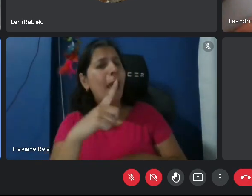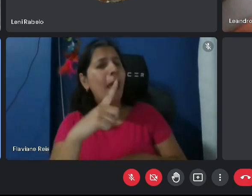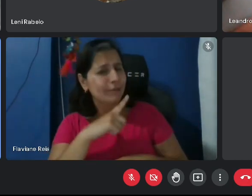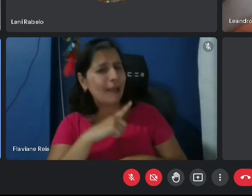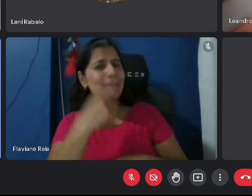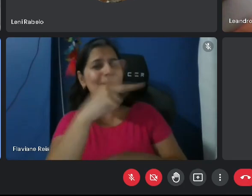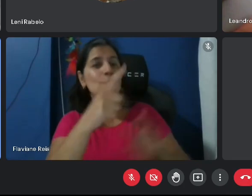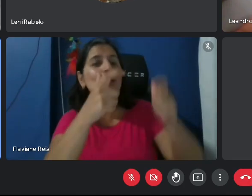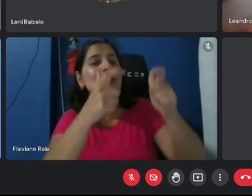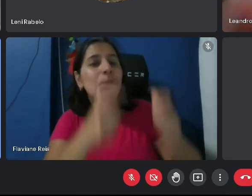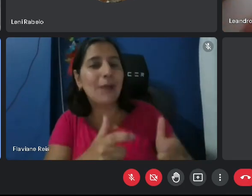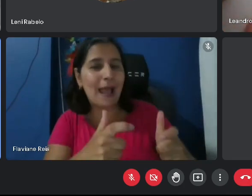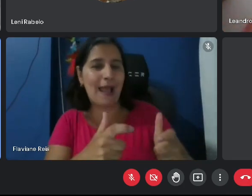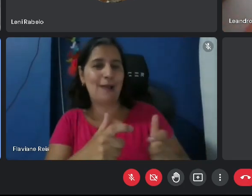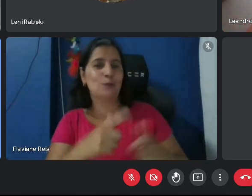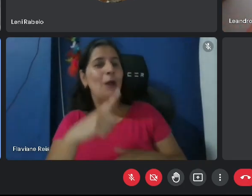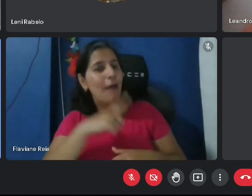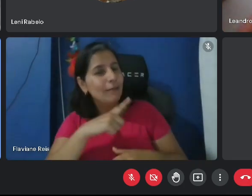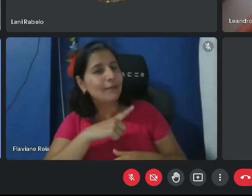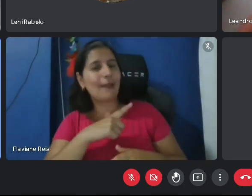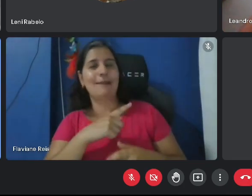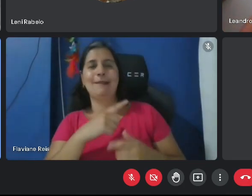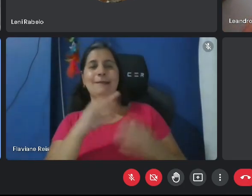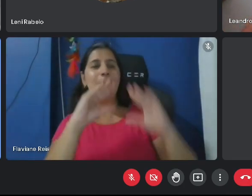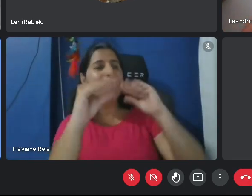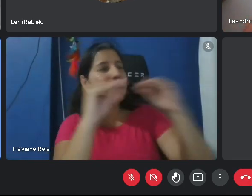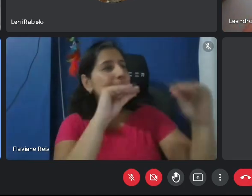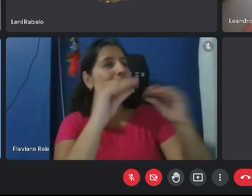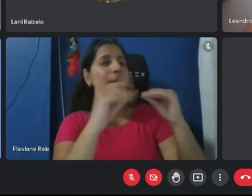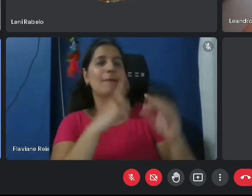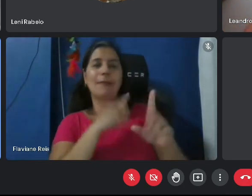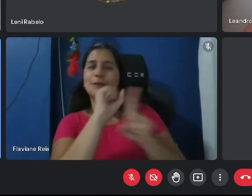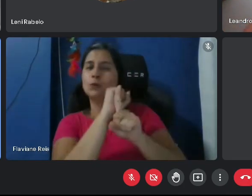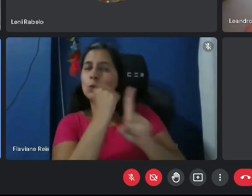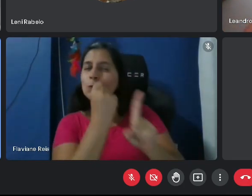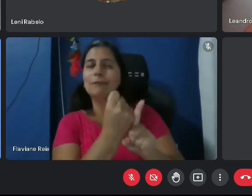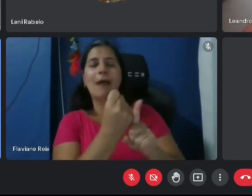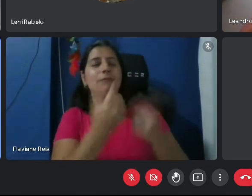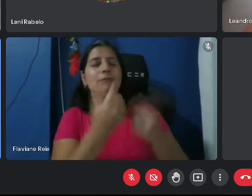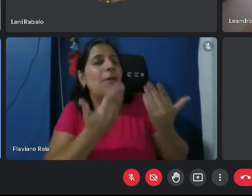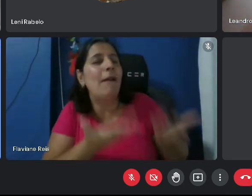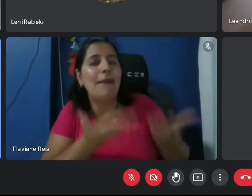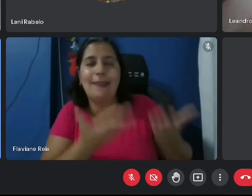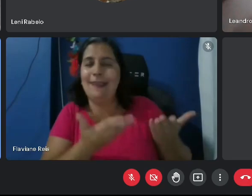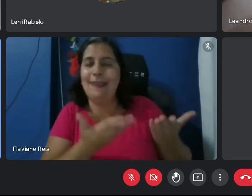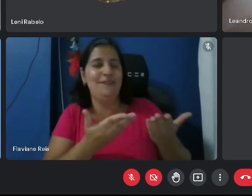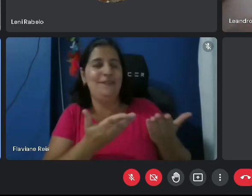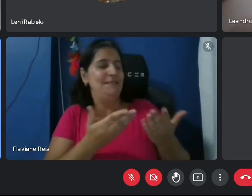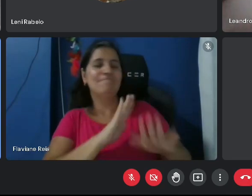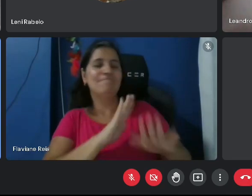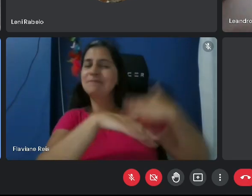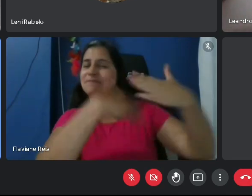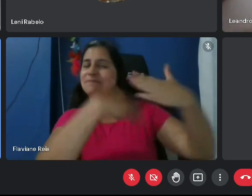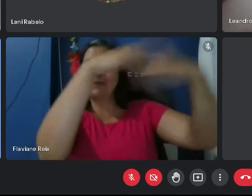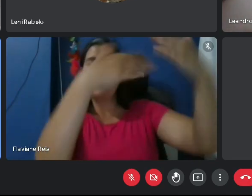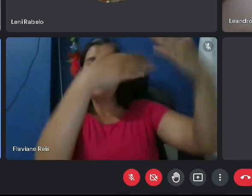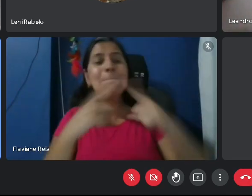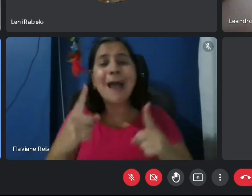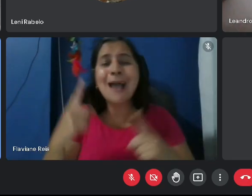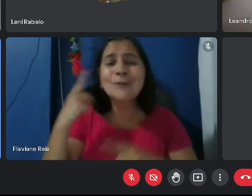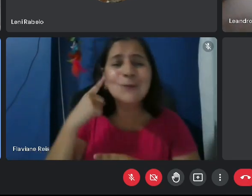necessidades, para que o surdo, para que o surdo ele tenha esse espaço, para que o ouvinte ele